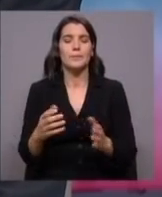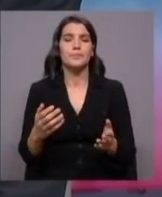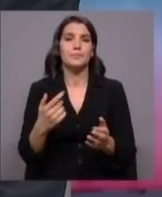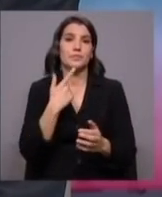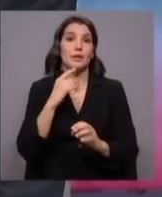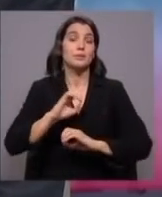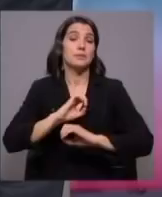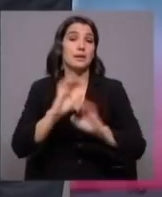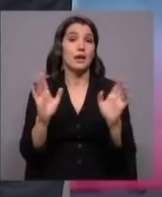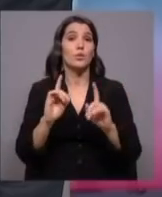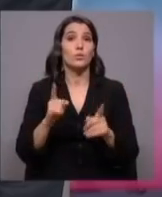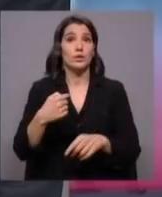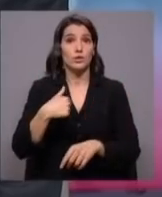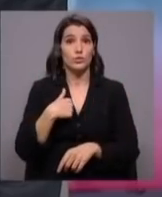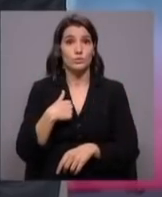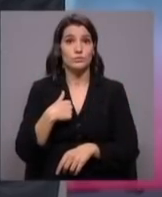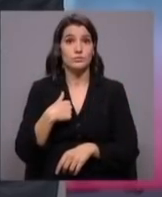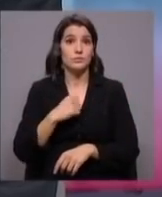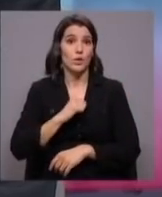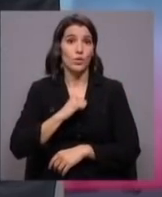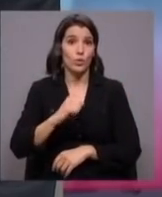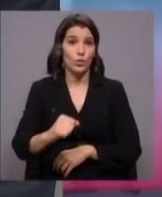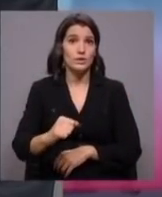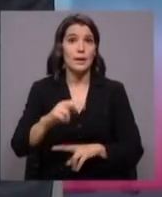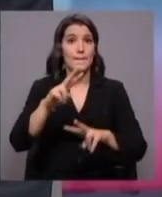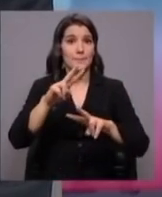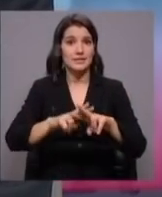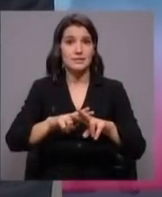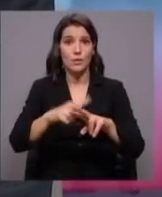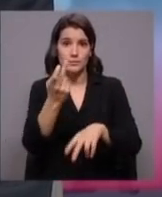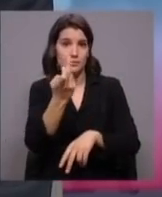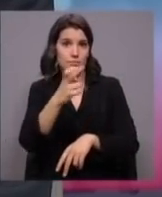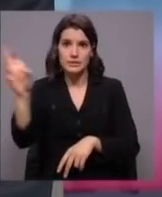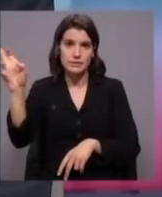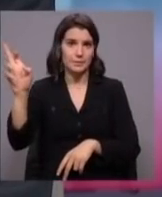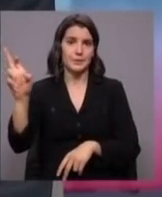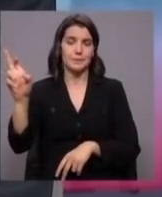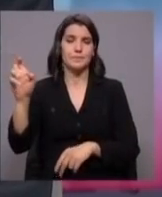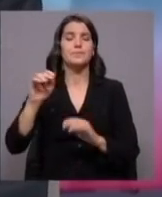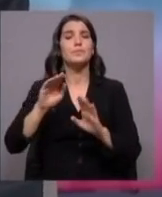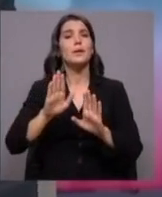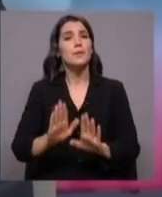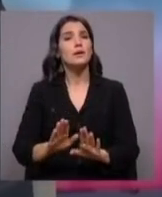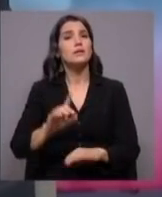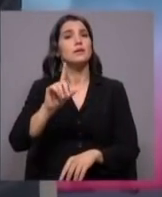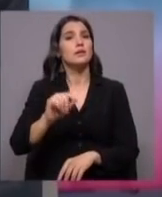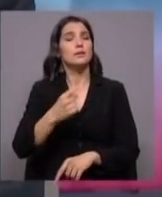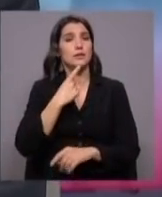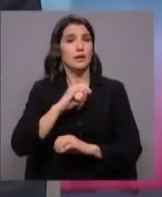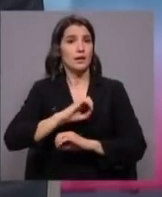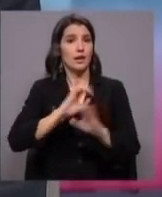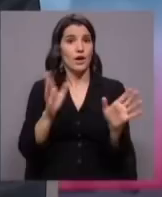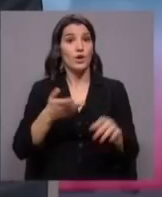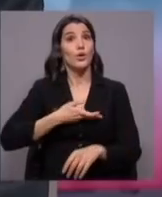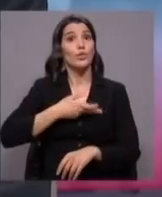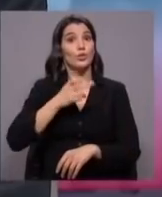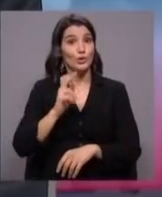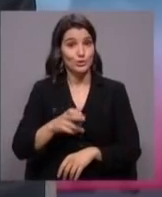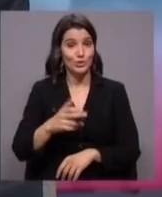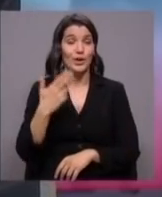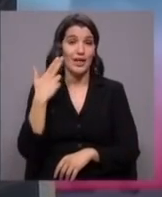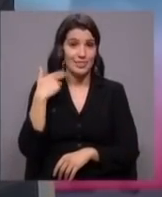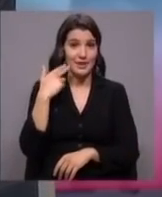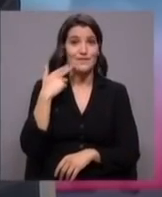claro que eu sou contra a prisão perpétua. Mas também ficou claro que o doutor André